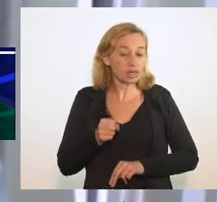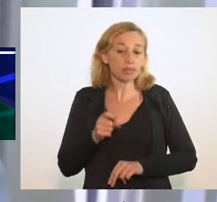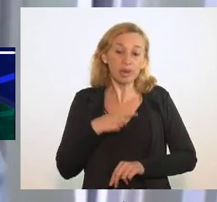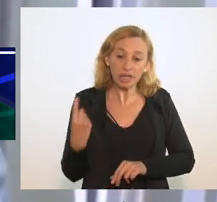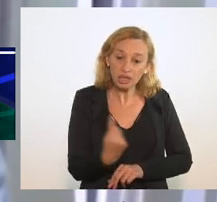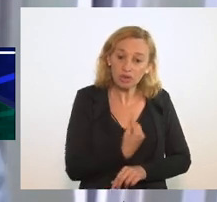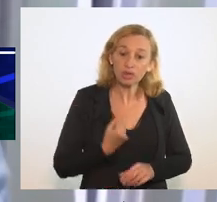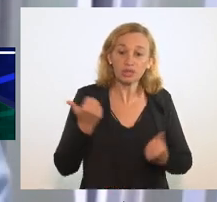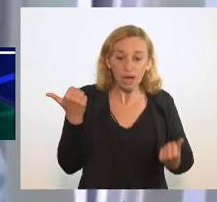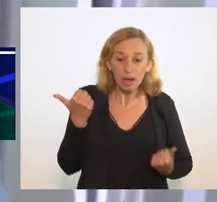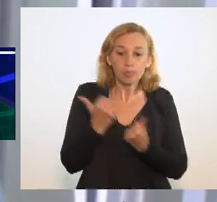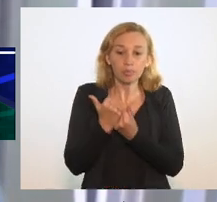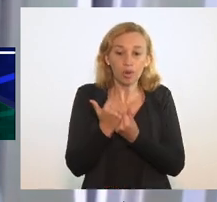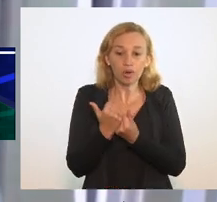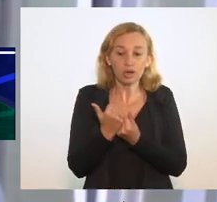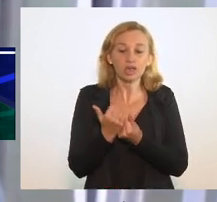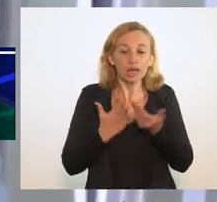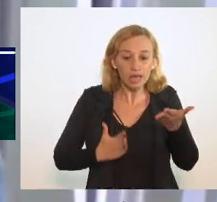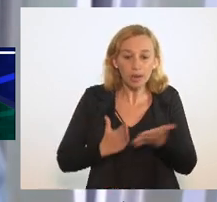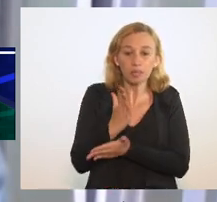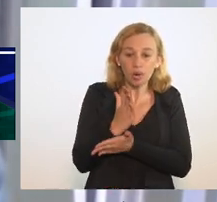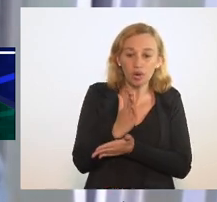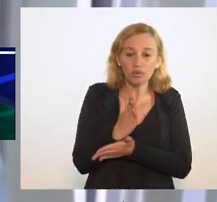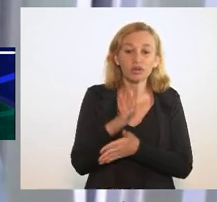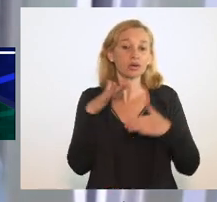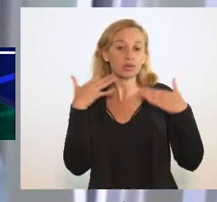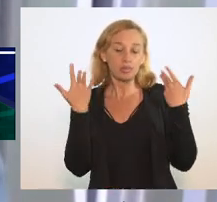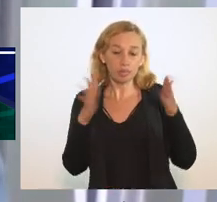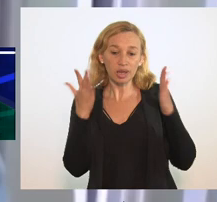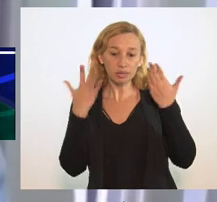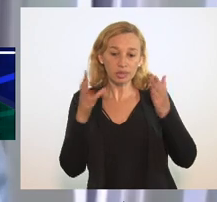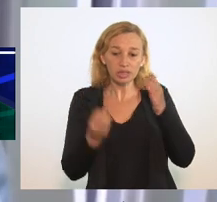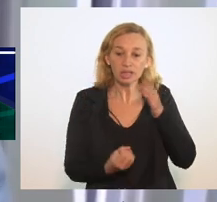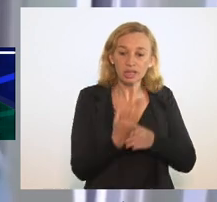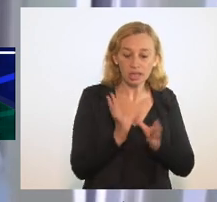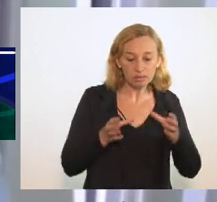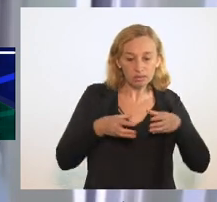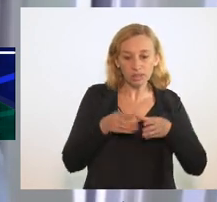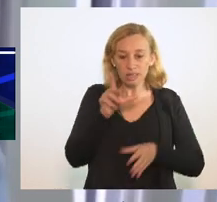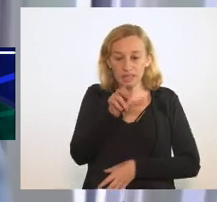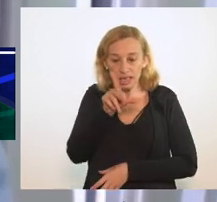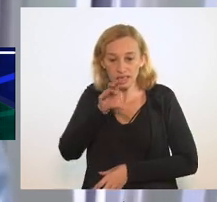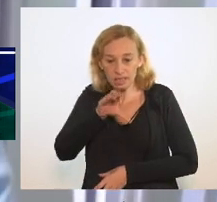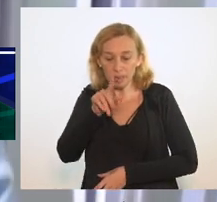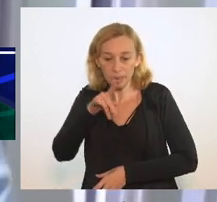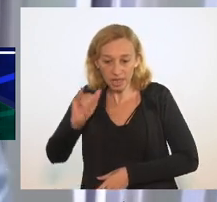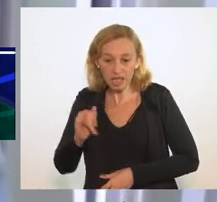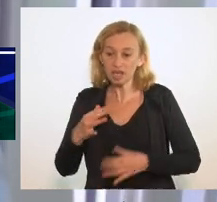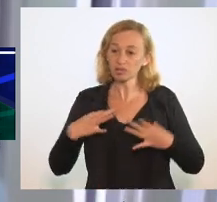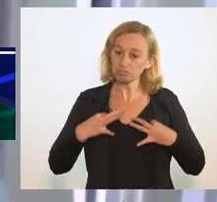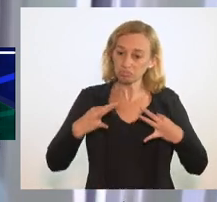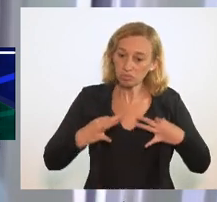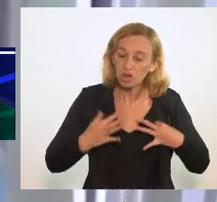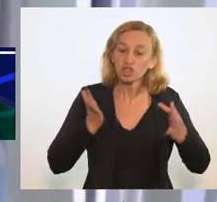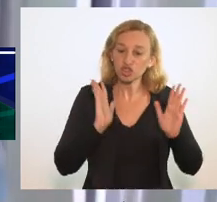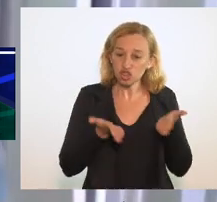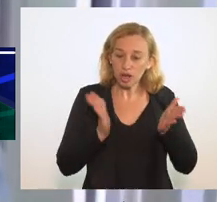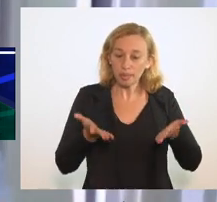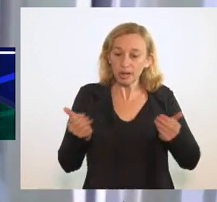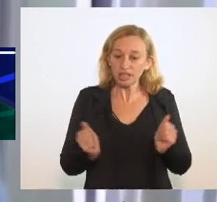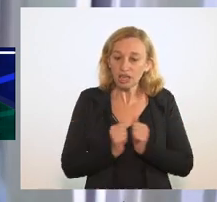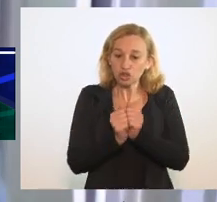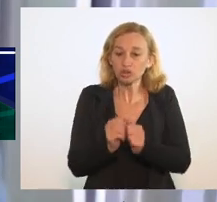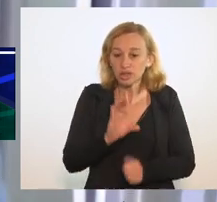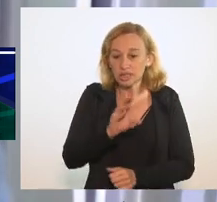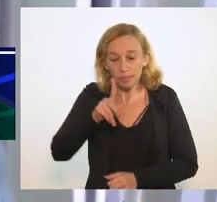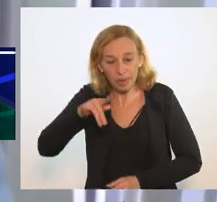gente apoie, aprove, com louvor, a instauração dessa CPI. Eu já me coloquei à disposição para participar dessa